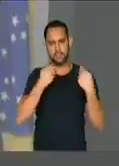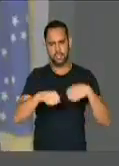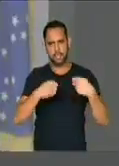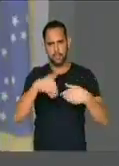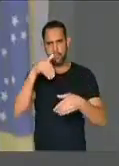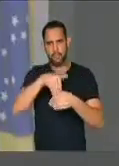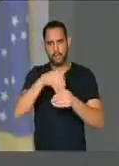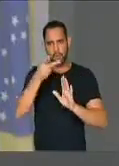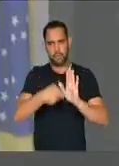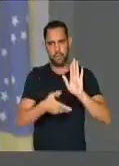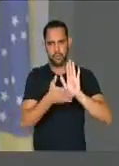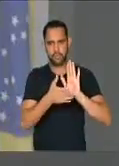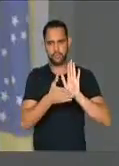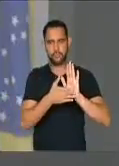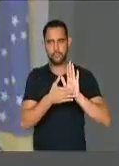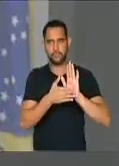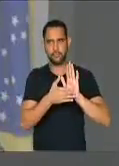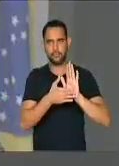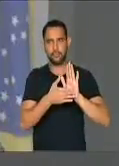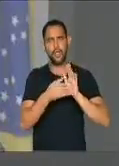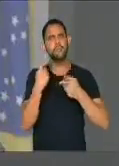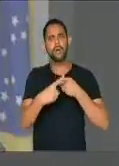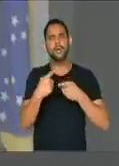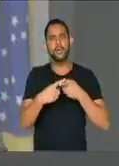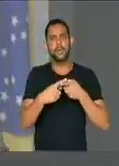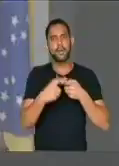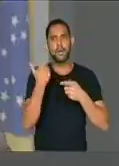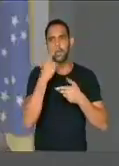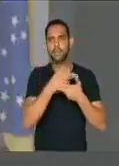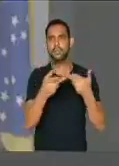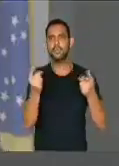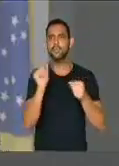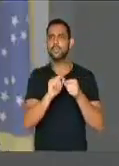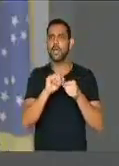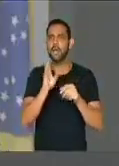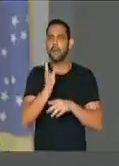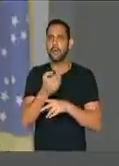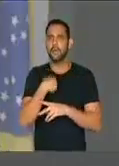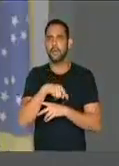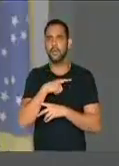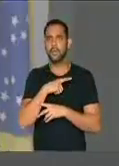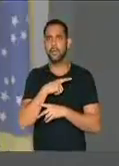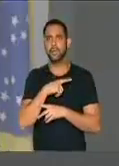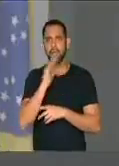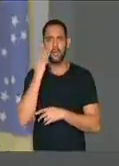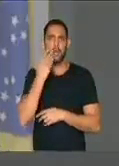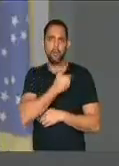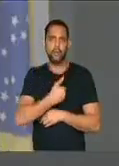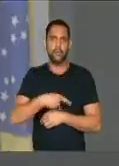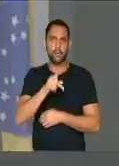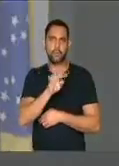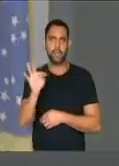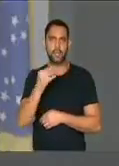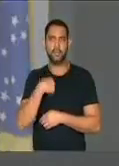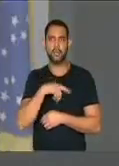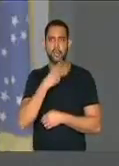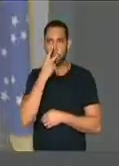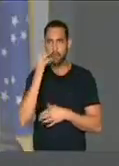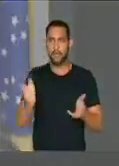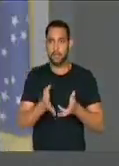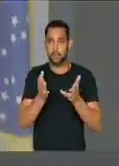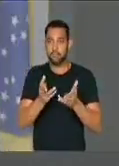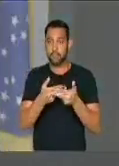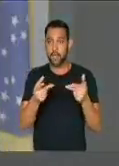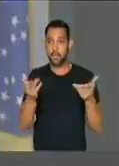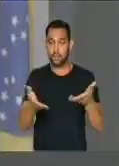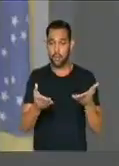sim votar a matéria, até porque essas concessões já feitas, reitero, no governo do PT, estão em curso, e o que